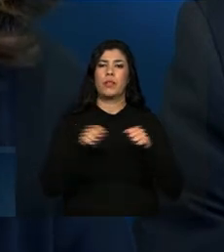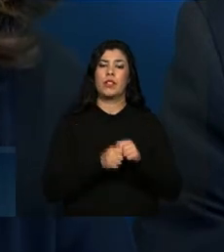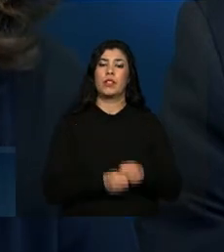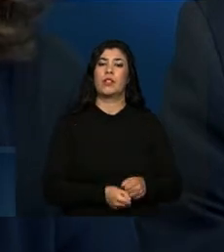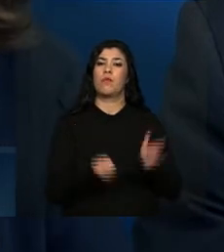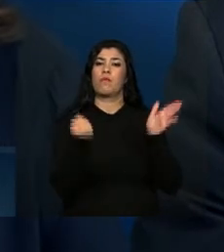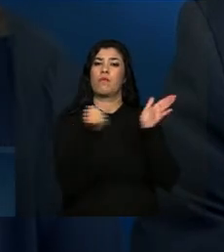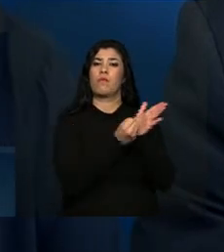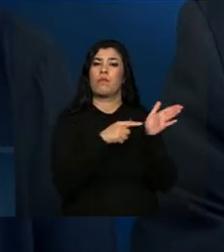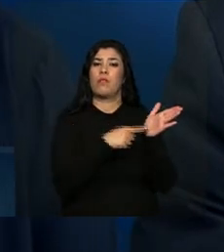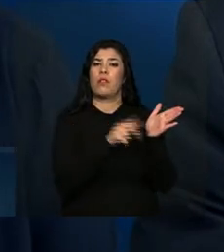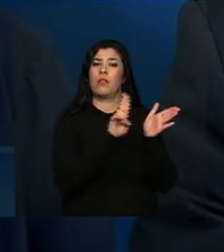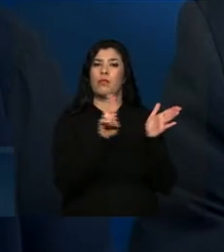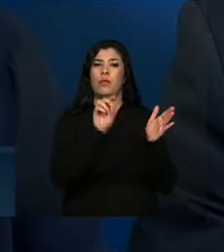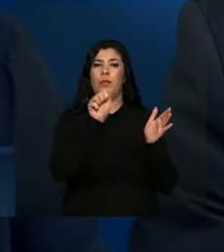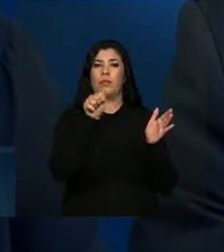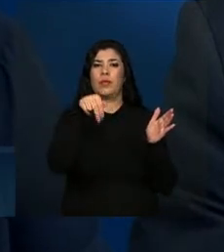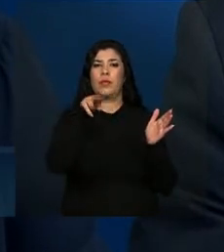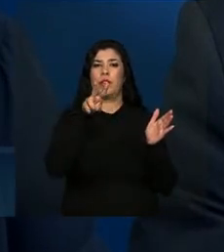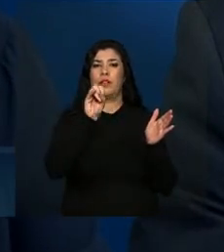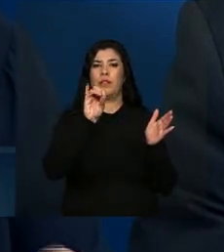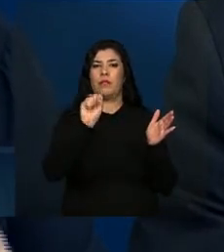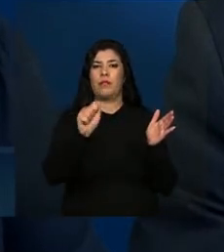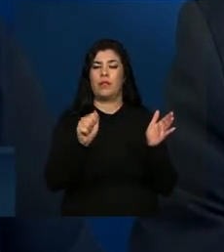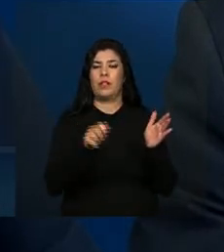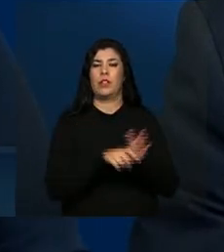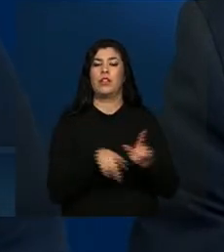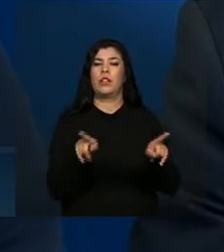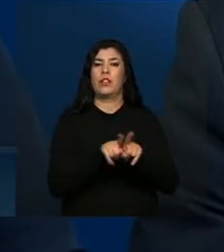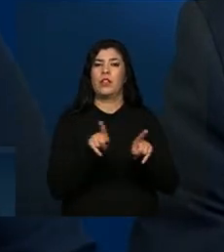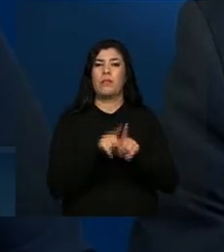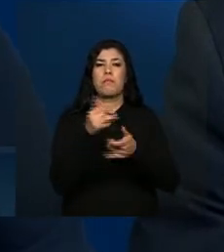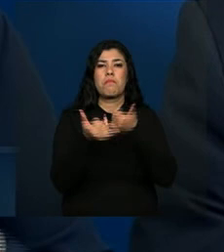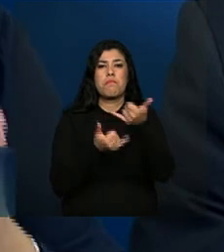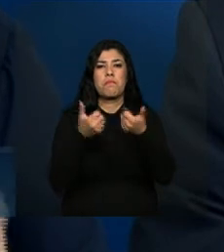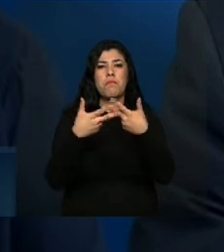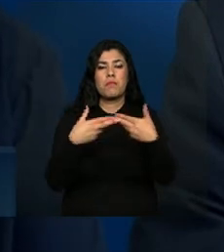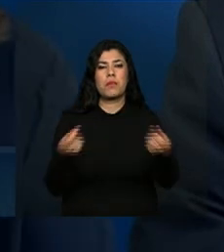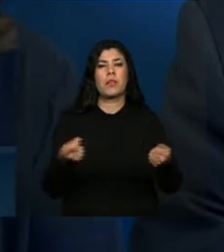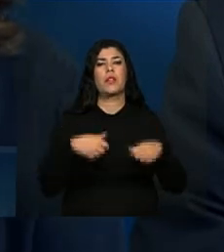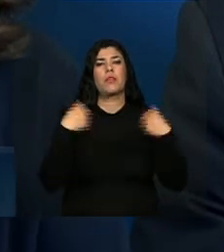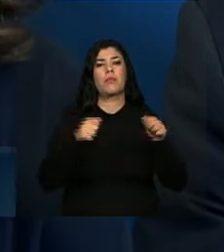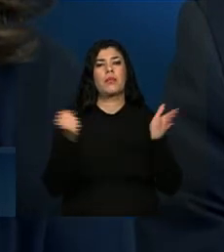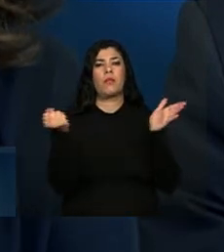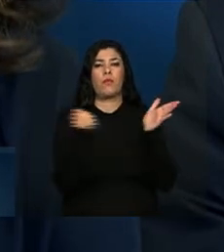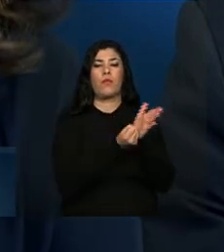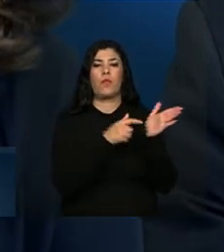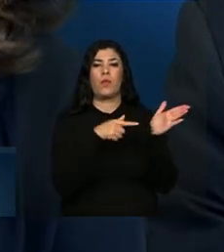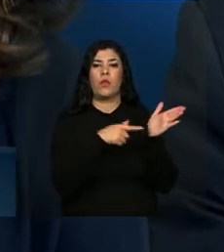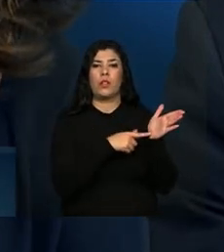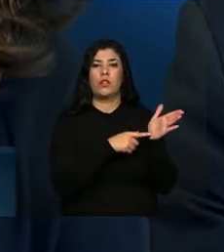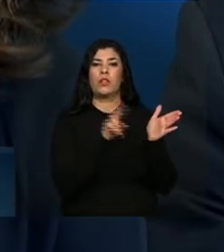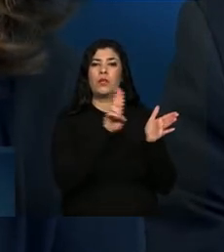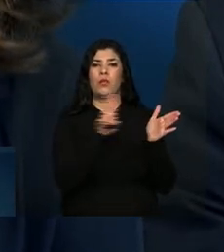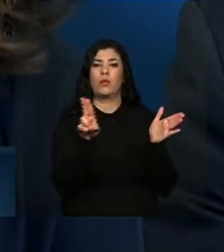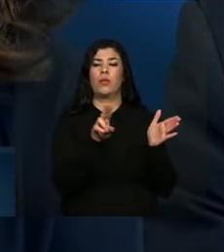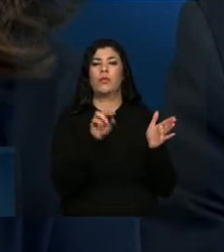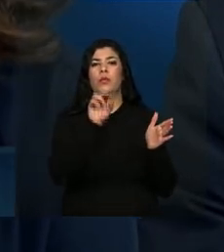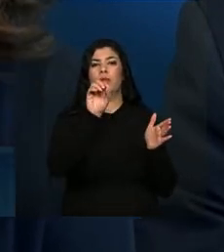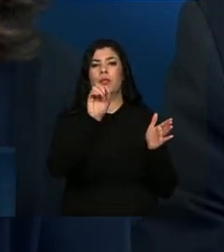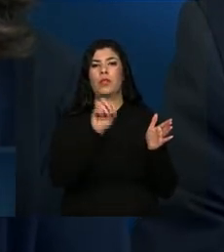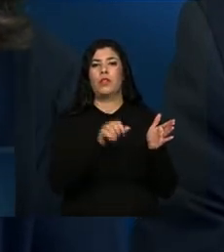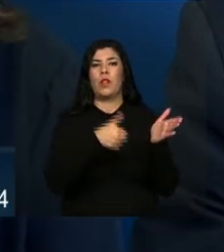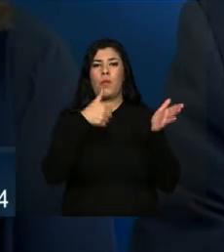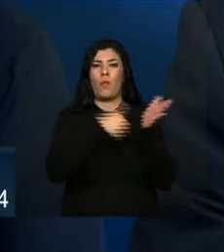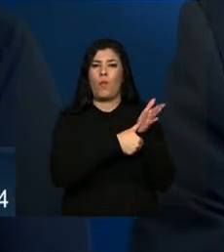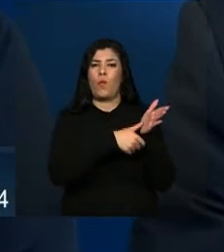Anvisa e brinquedos tem que necessariamente constar com os dados o selo de segurança do